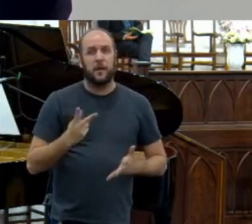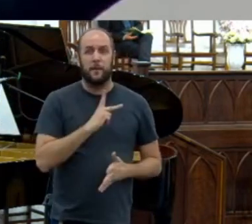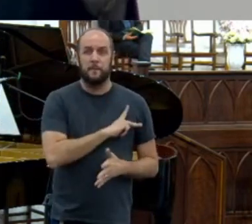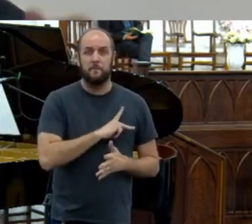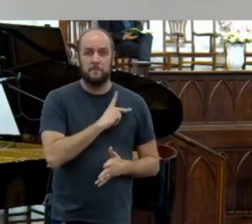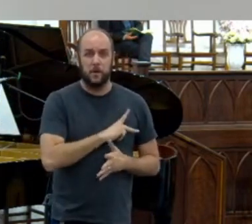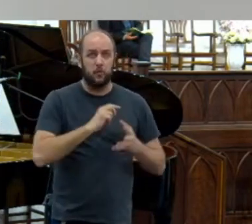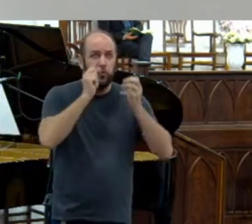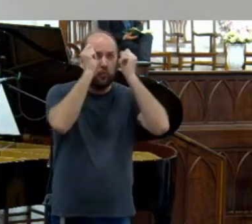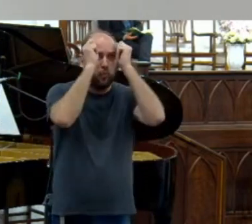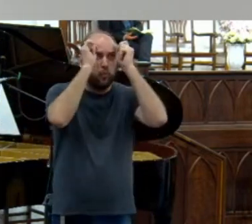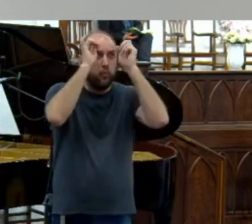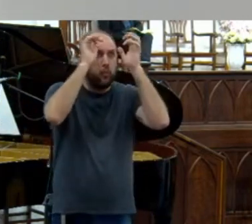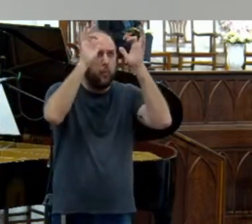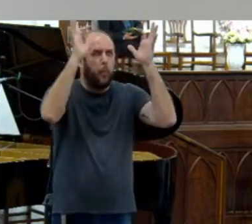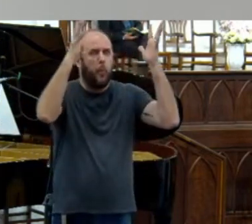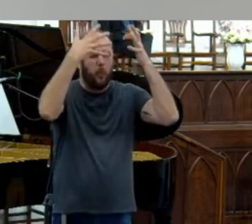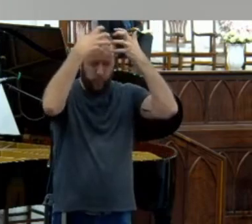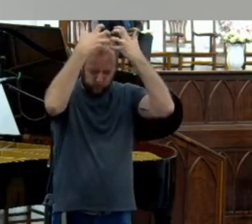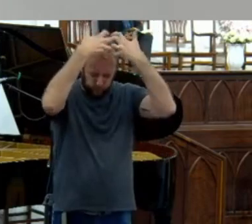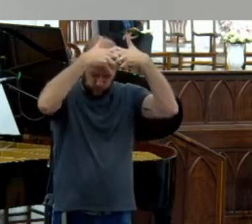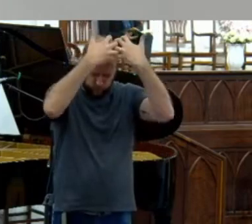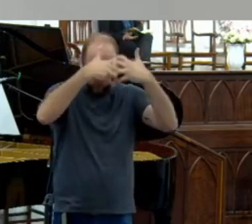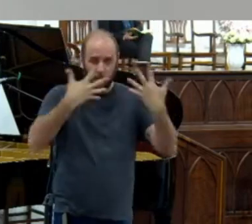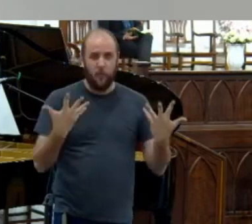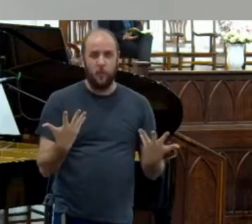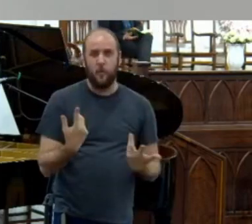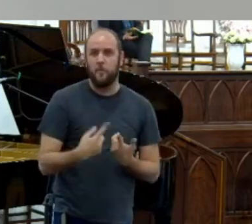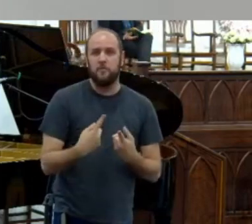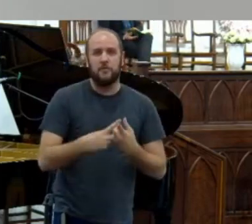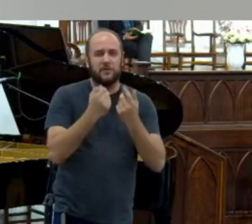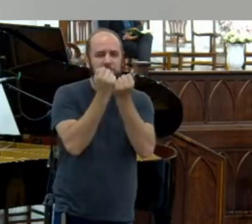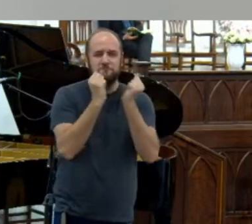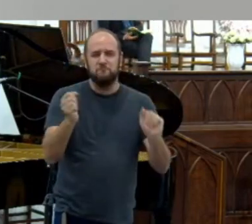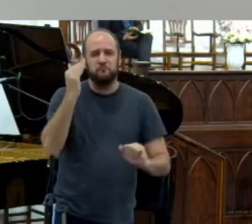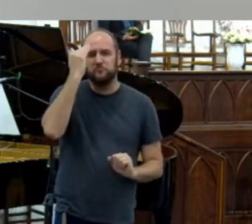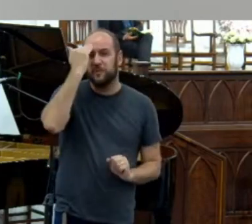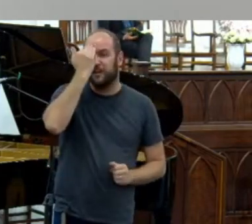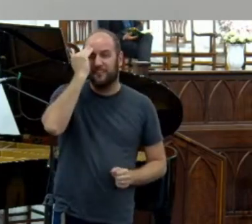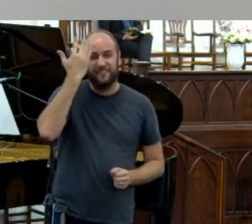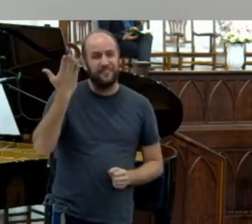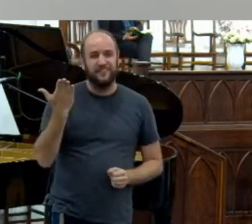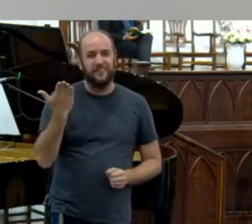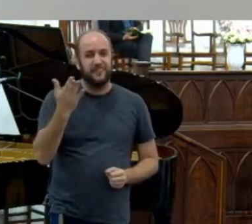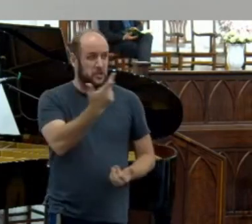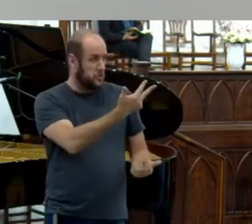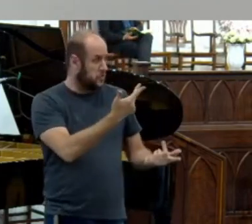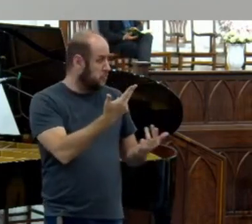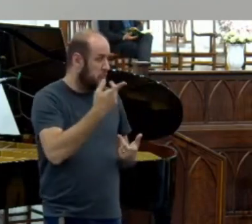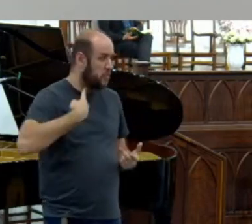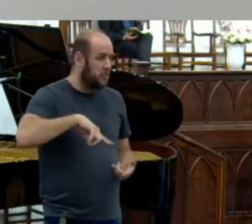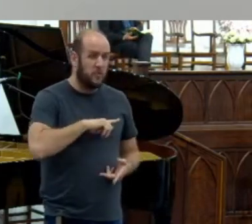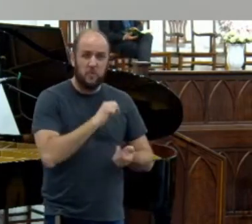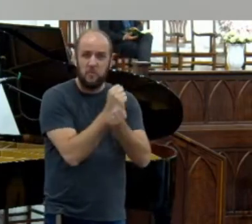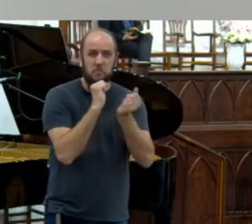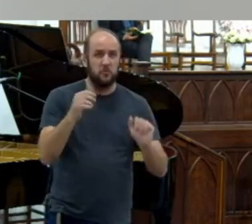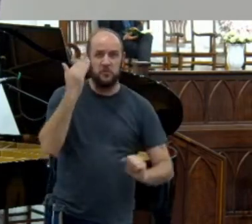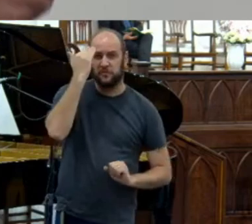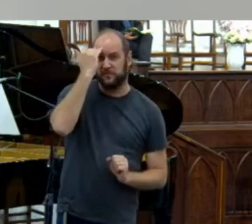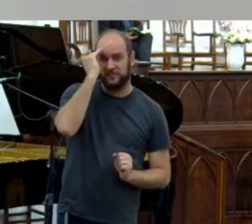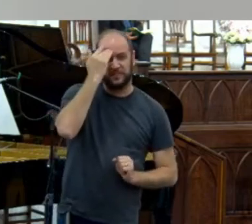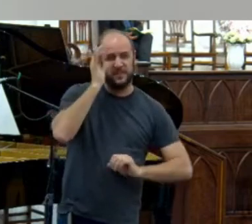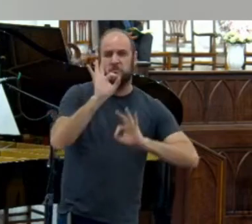fundiu quando ele tratou dessas coisas. Ele não tinha compreensão, como nós não temos, da razão última pelas